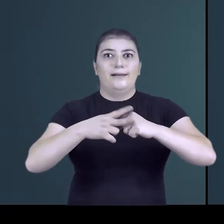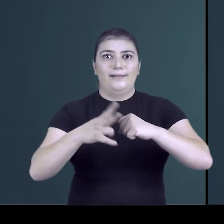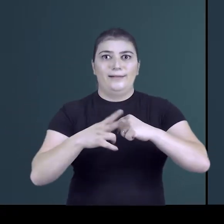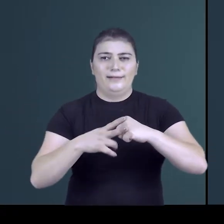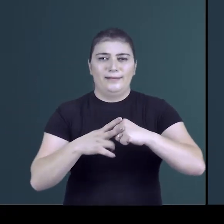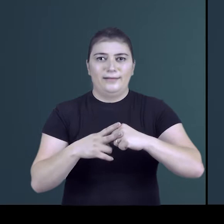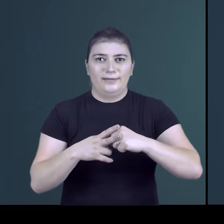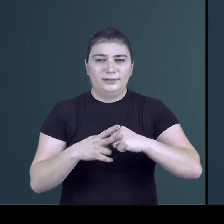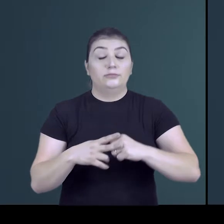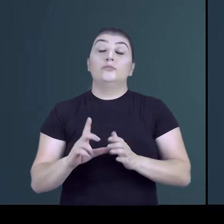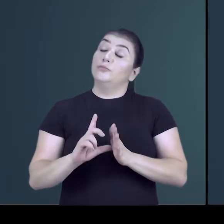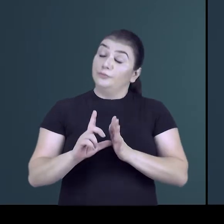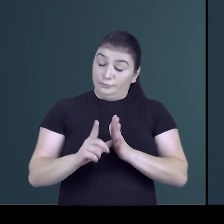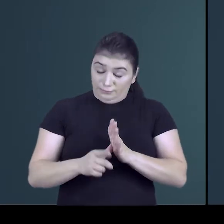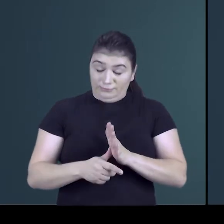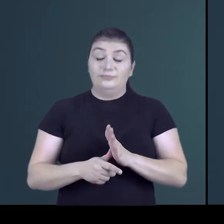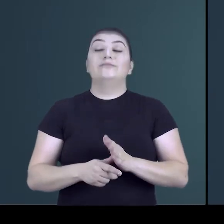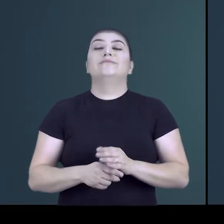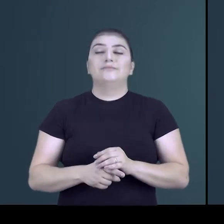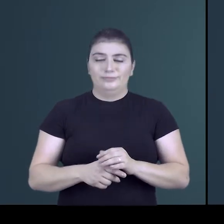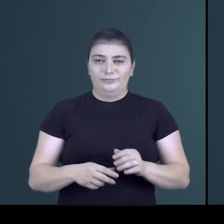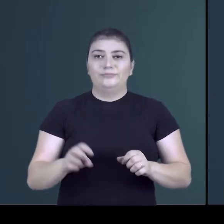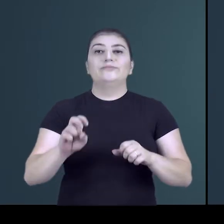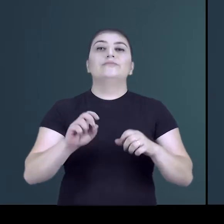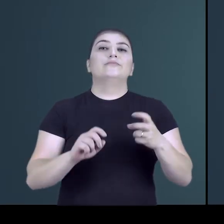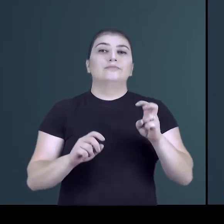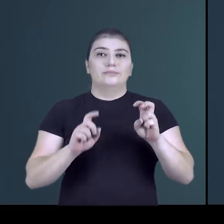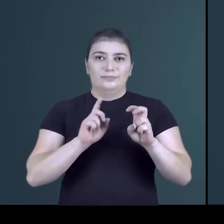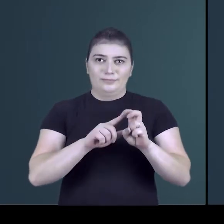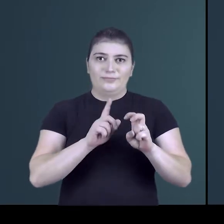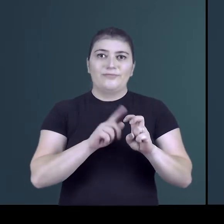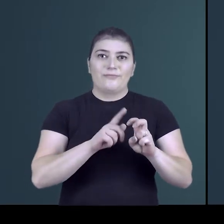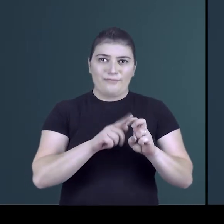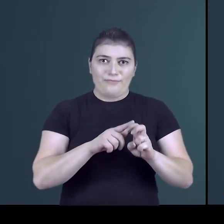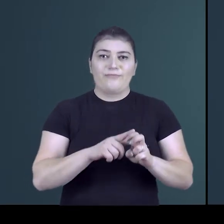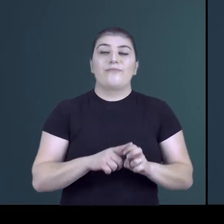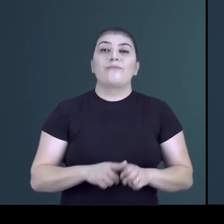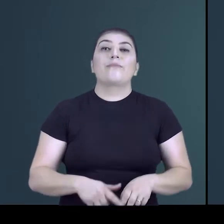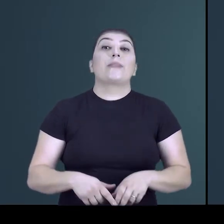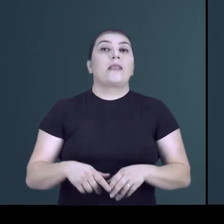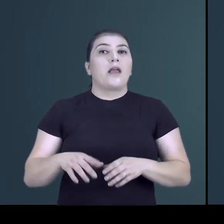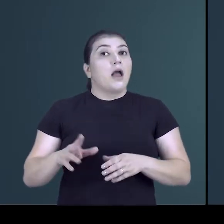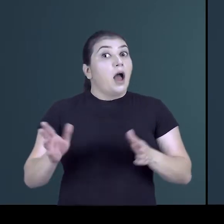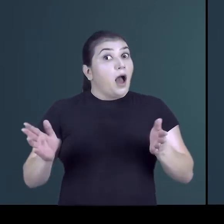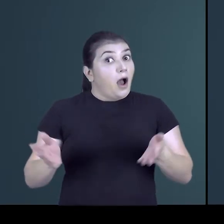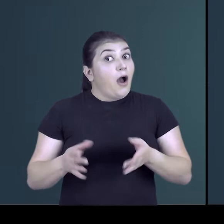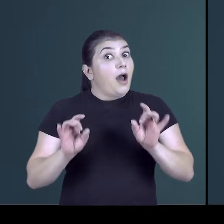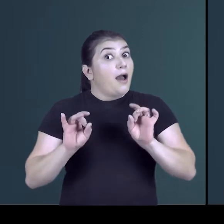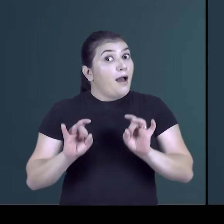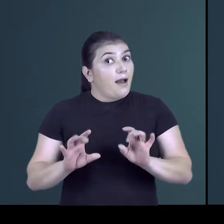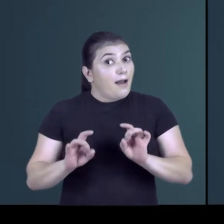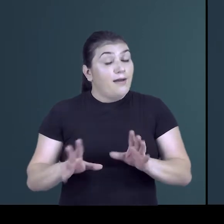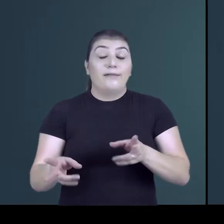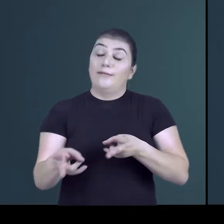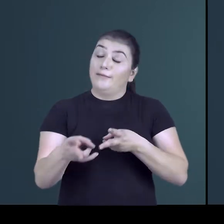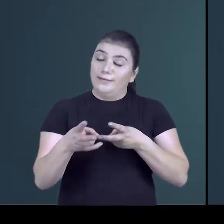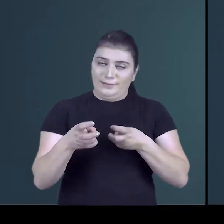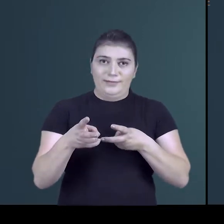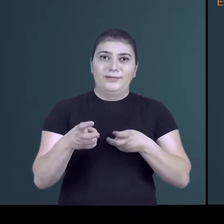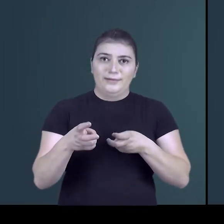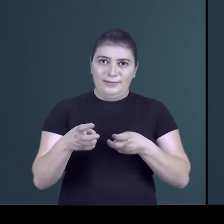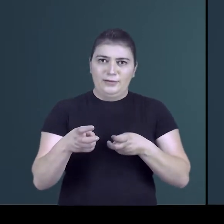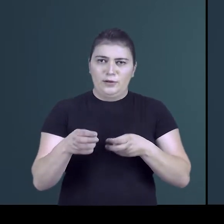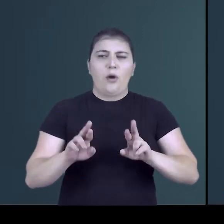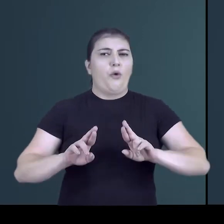verbal. Depois, temos como quinto elemento uma formação especial. E aí, observamos muito